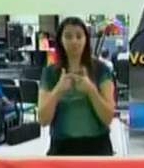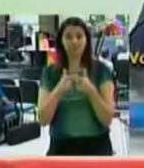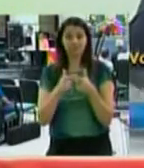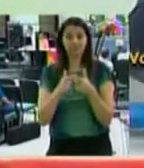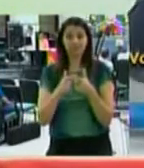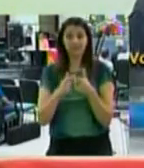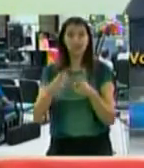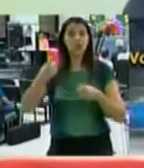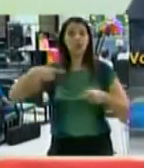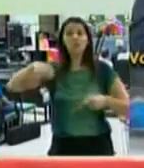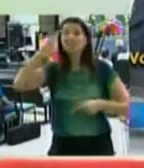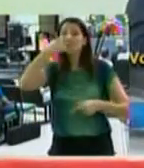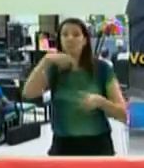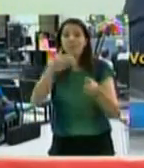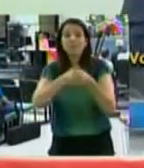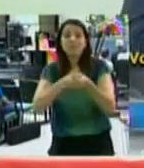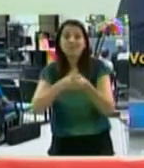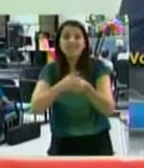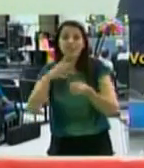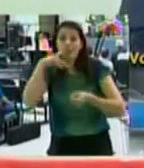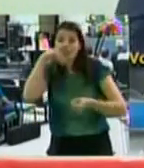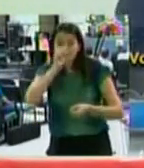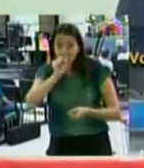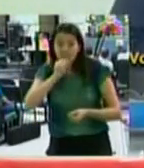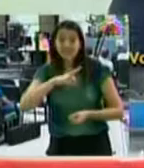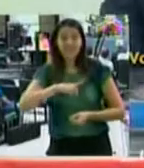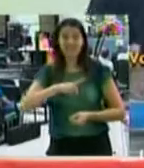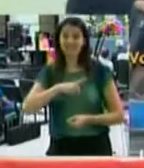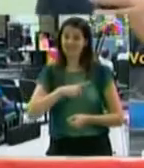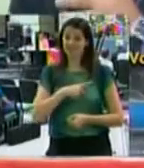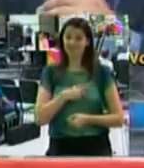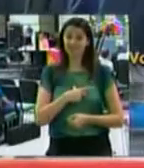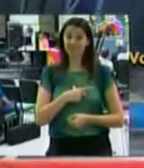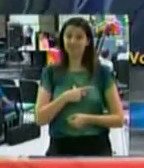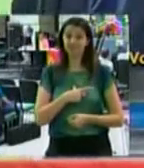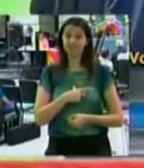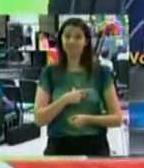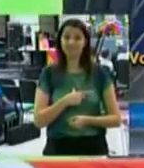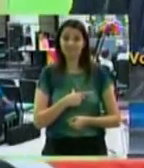É que nós achamos que o segredo está na força que se tem.